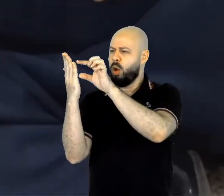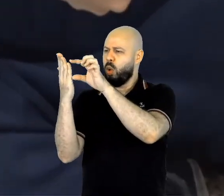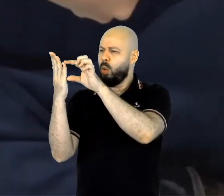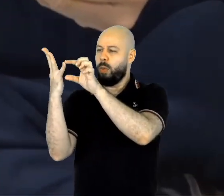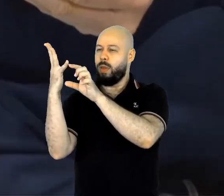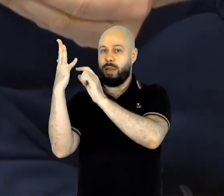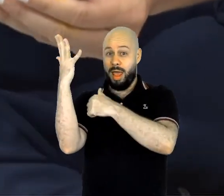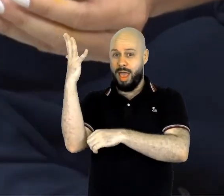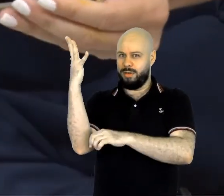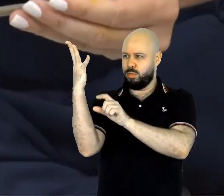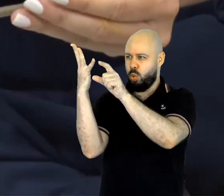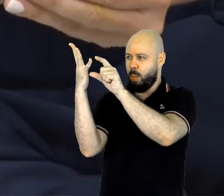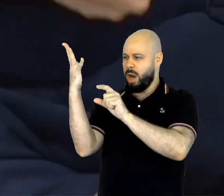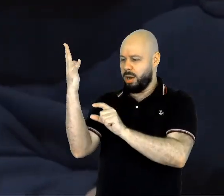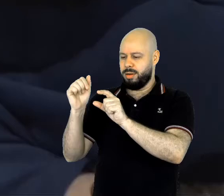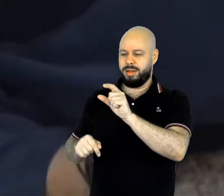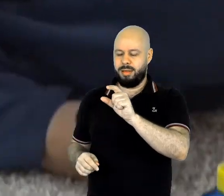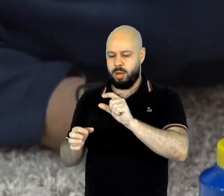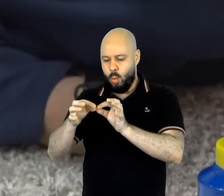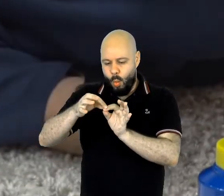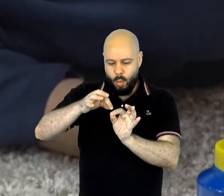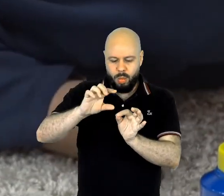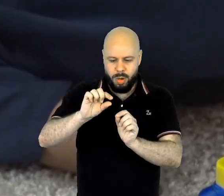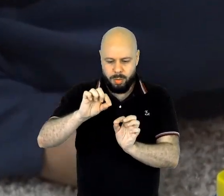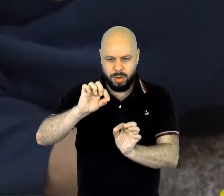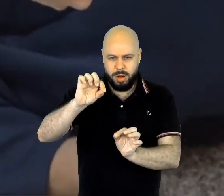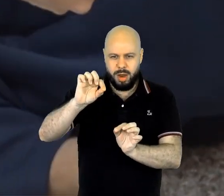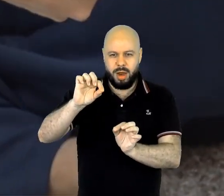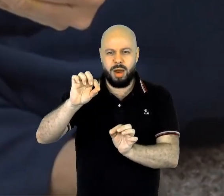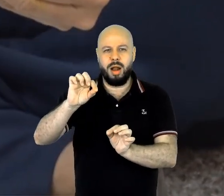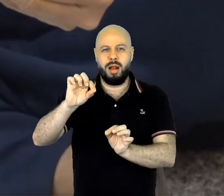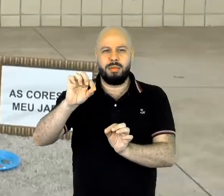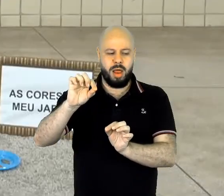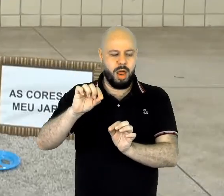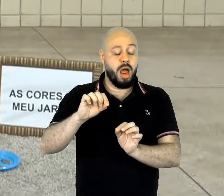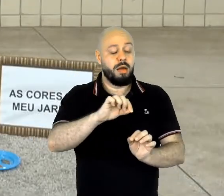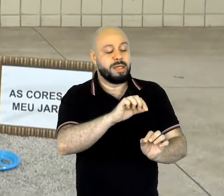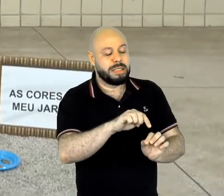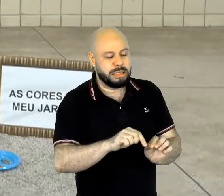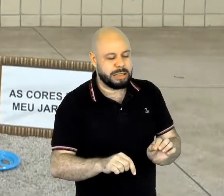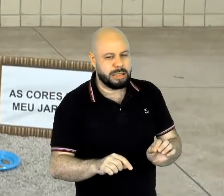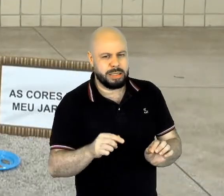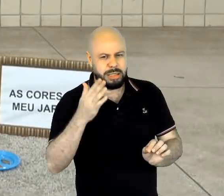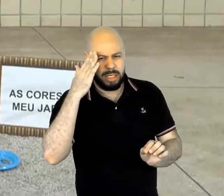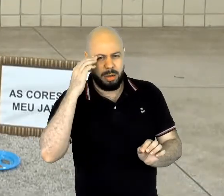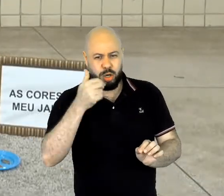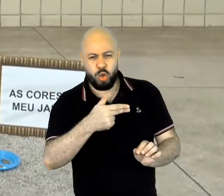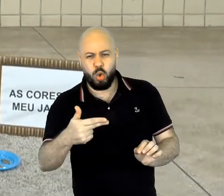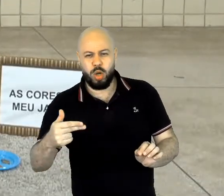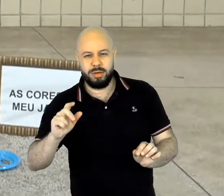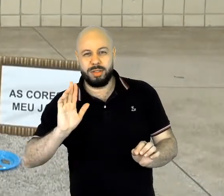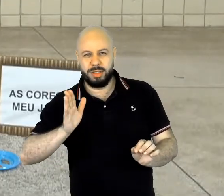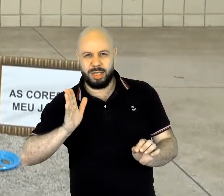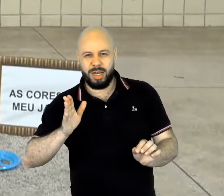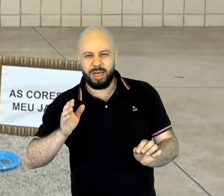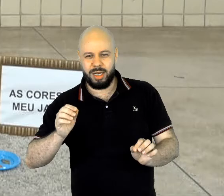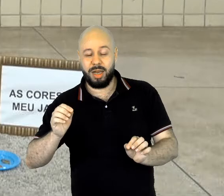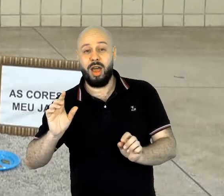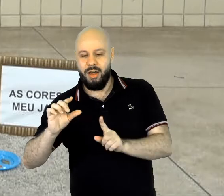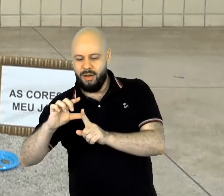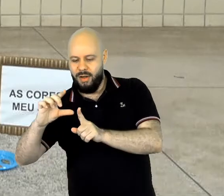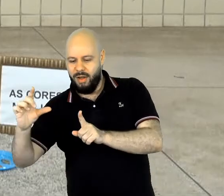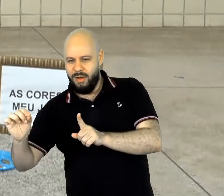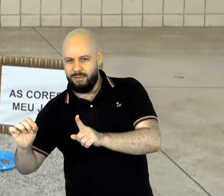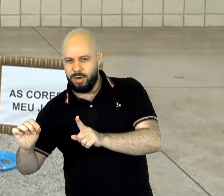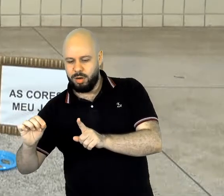junto com a sua criança. Você vai pegar esse mango. Sabe aquelas folhas que você recolheu mais sua criança? Você também vai pegar essas folhas,